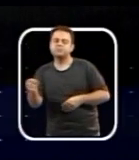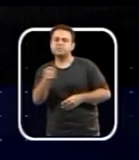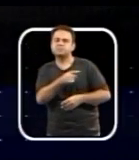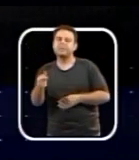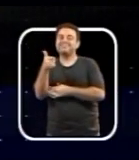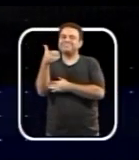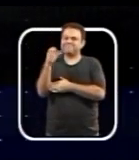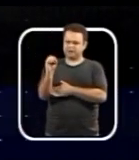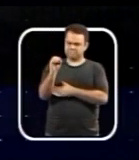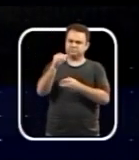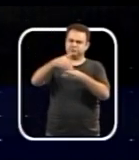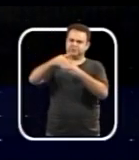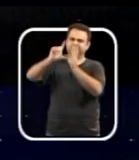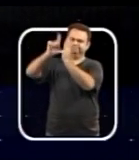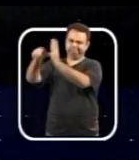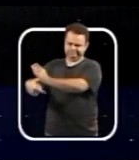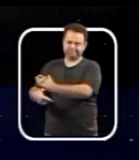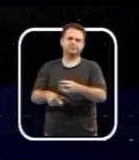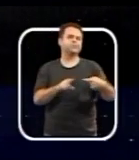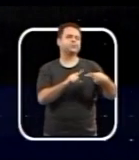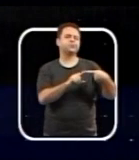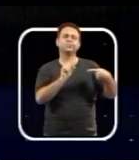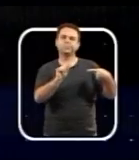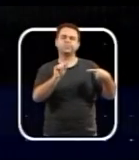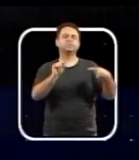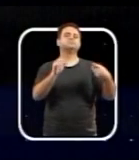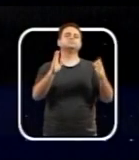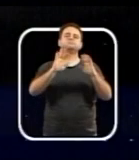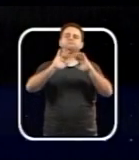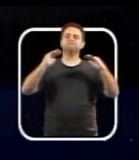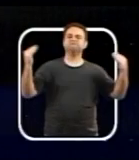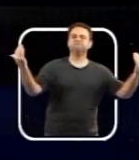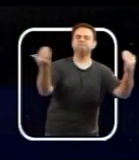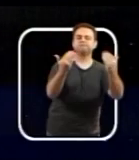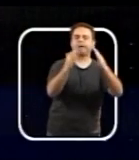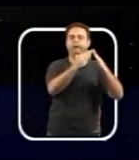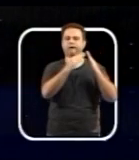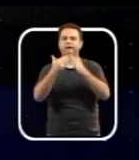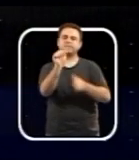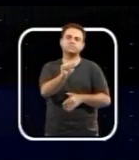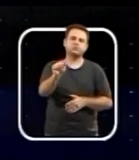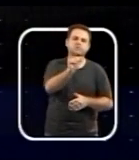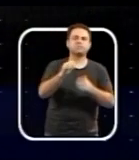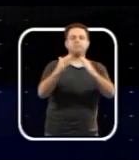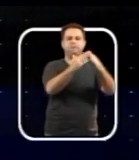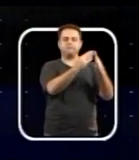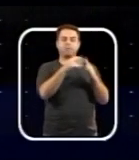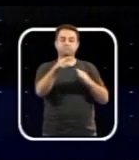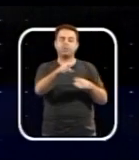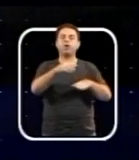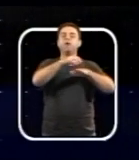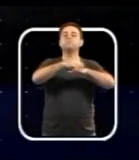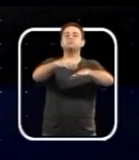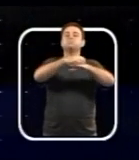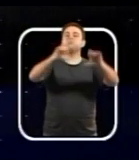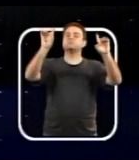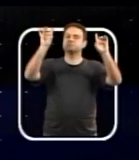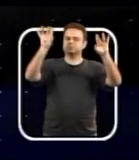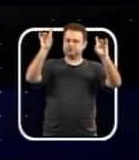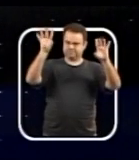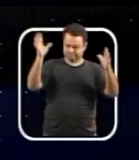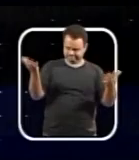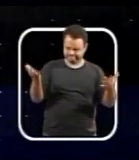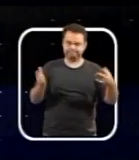10 sessões. Para implantação de transporte especial por parte dos condomínios e associações de moradores de bairros